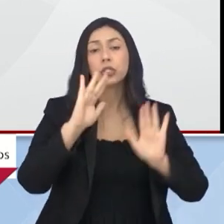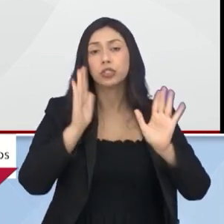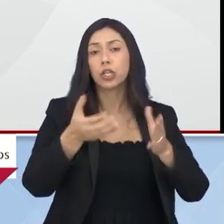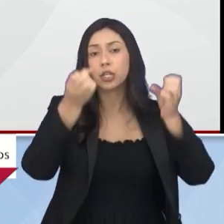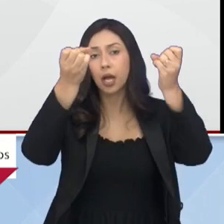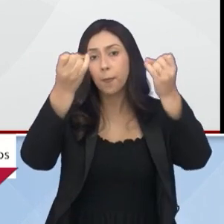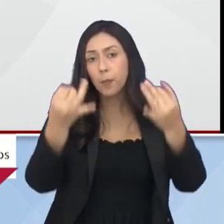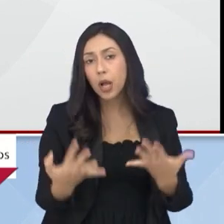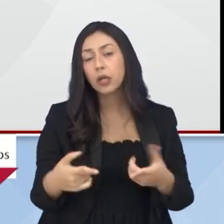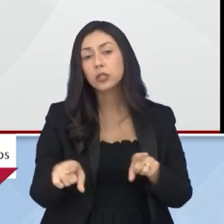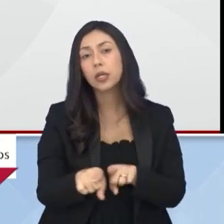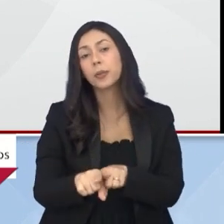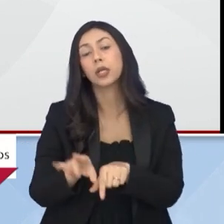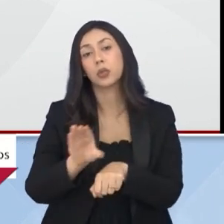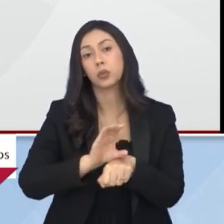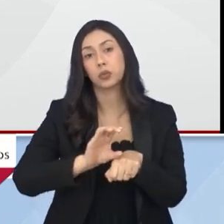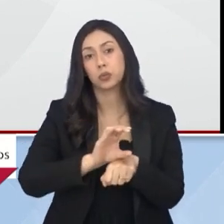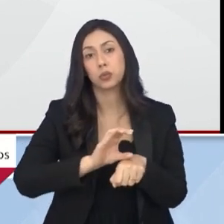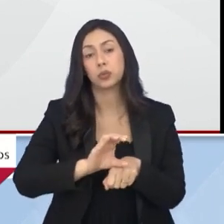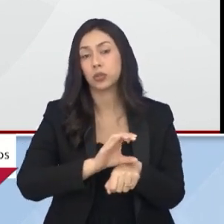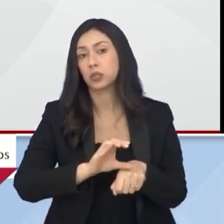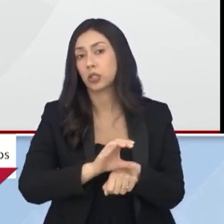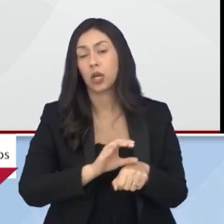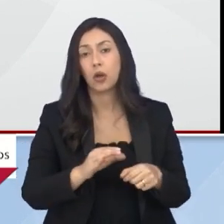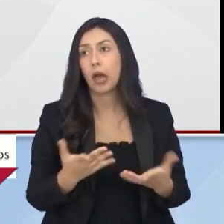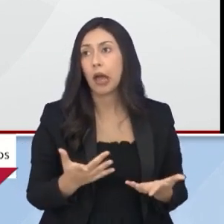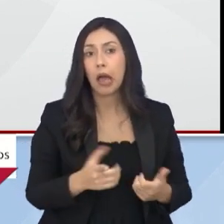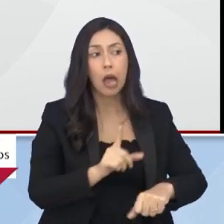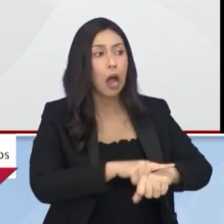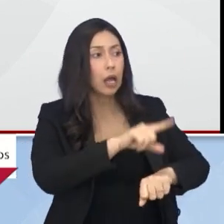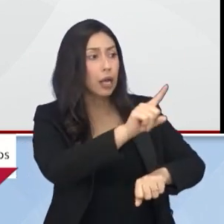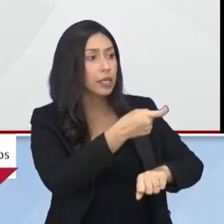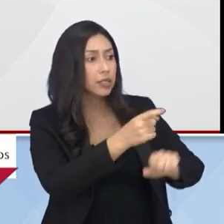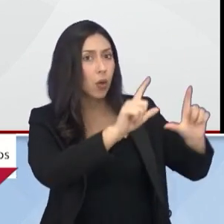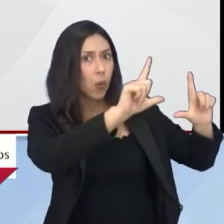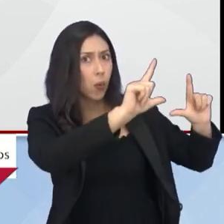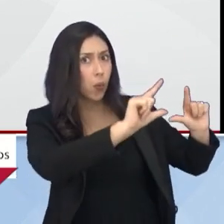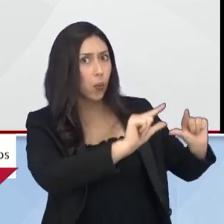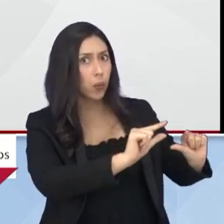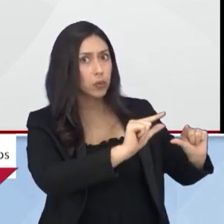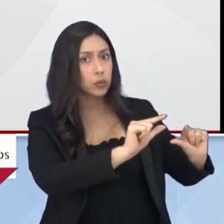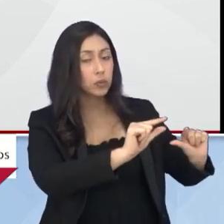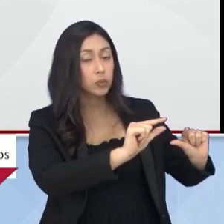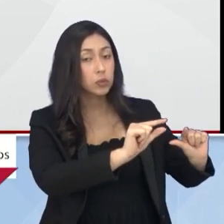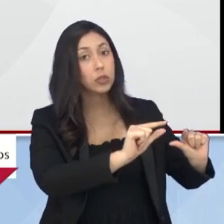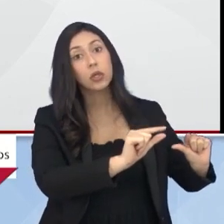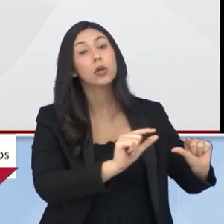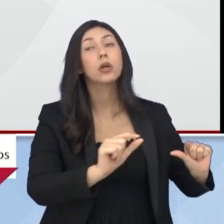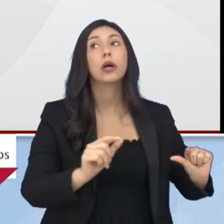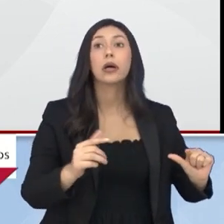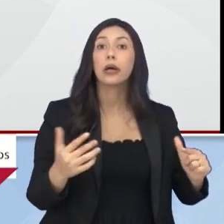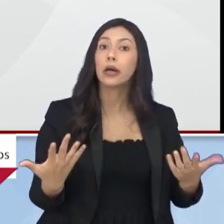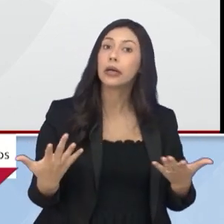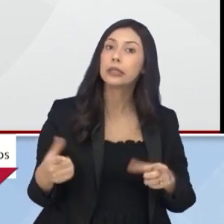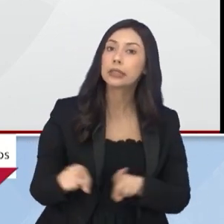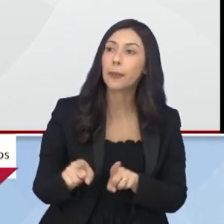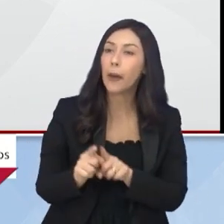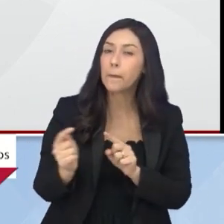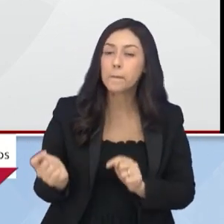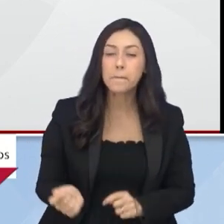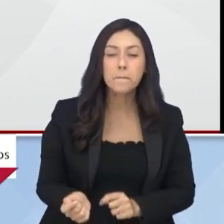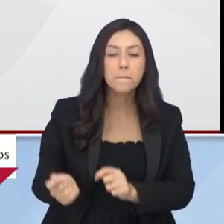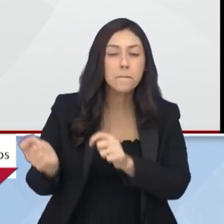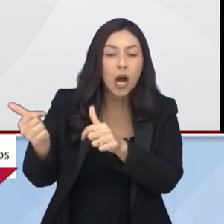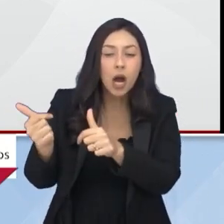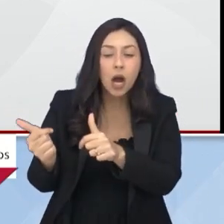na própria constituição o que fazer ou reduzir horaz de um lado reduzir ali as gratificações e